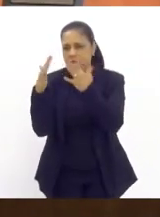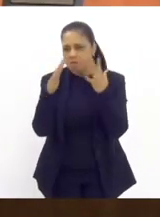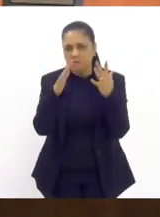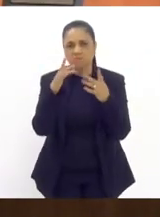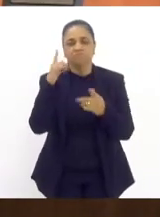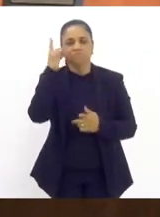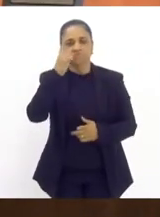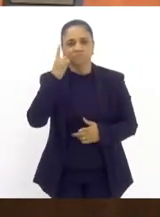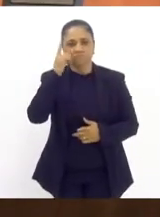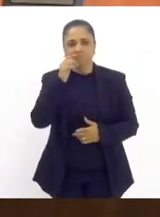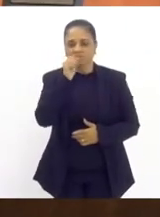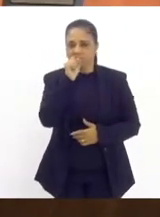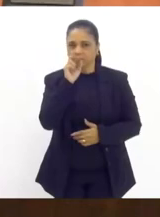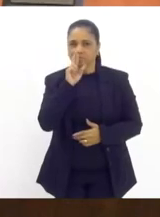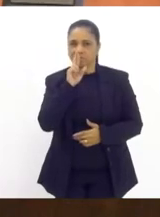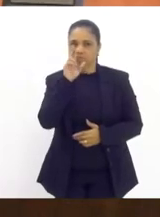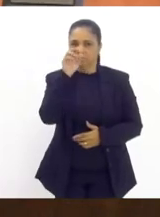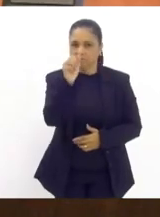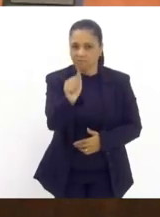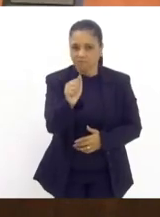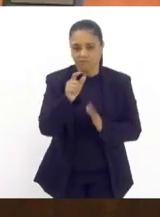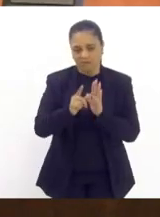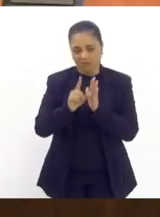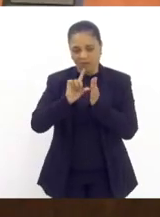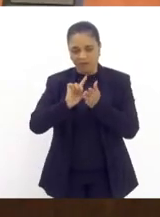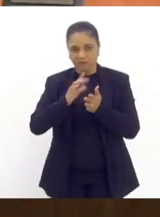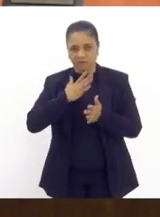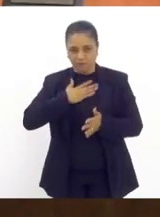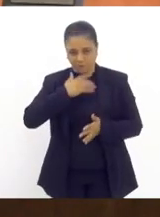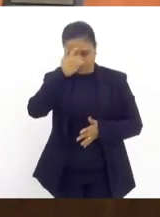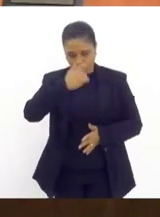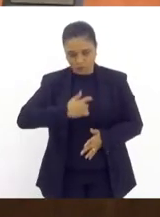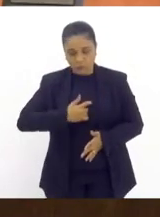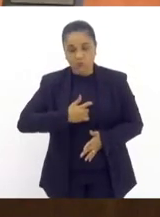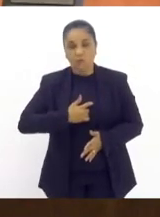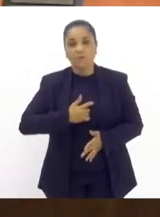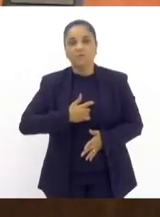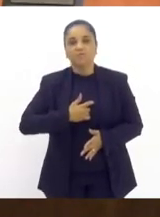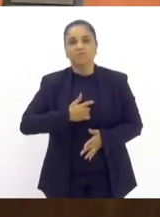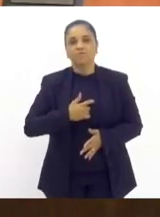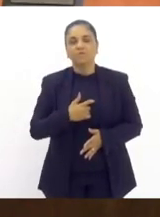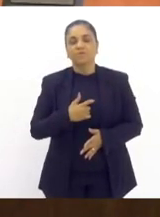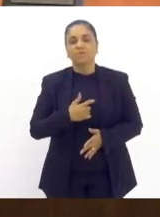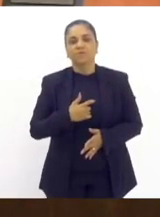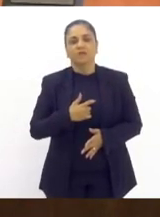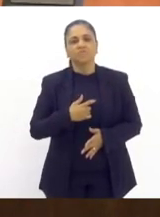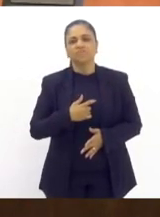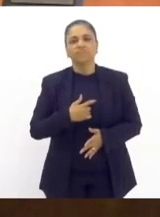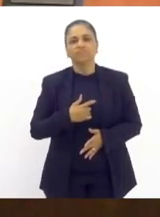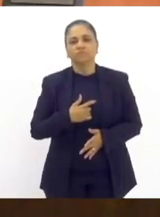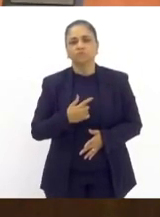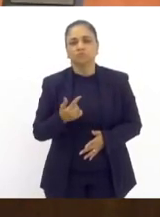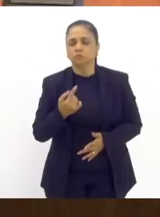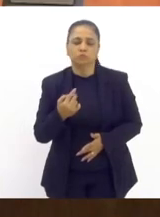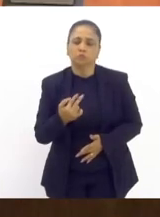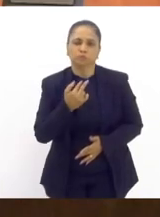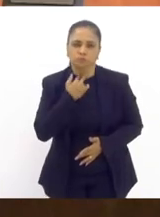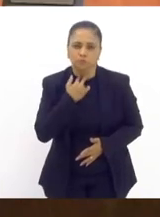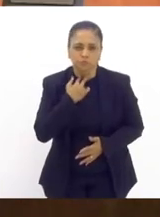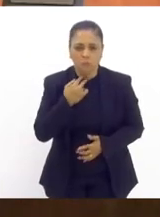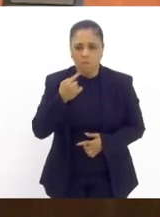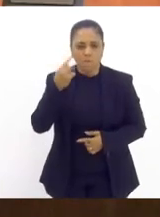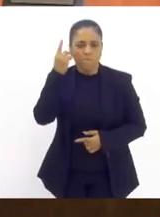de deputado Amorim que me antecedeu Aqui é realmente não não devemos fazer política dessa forma